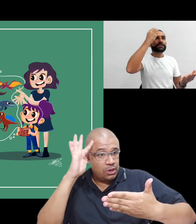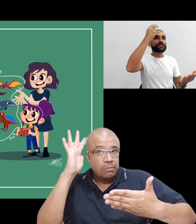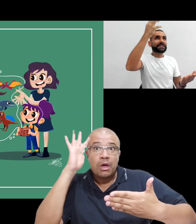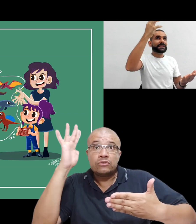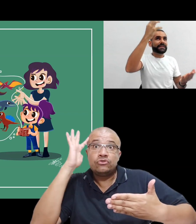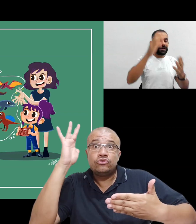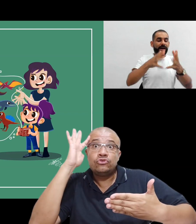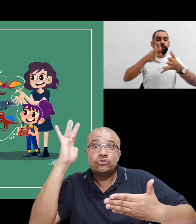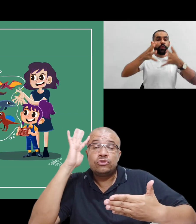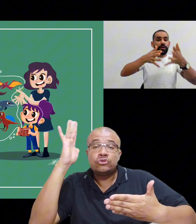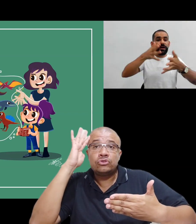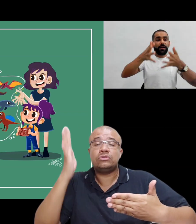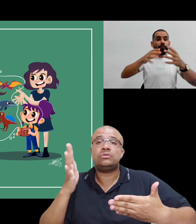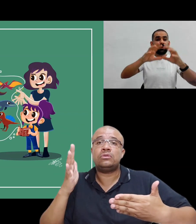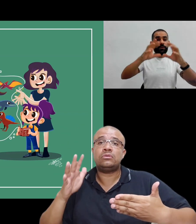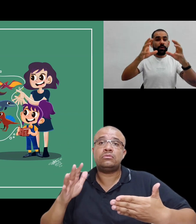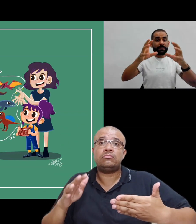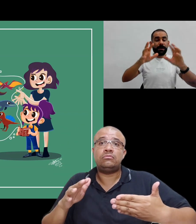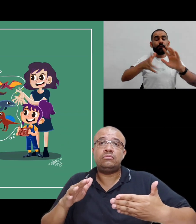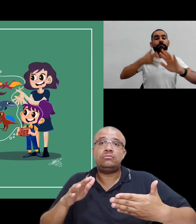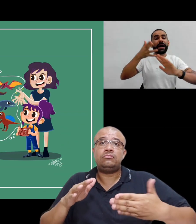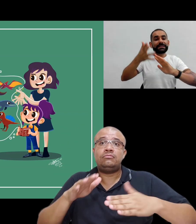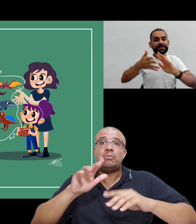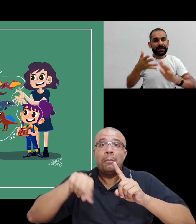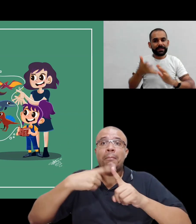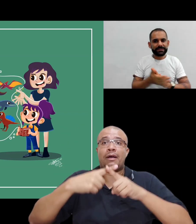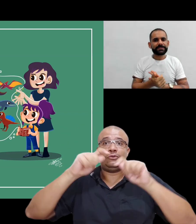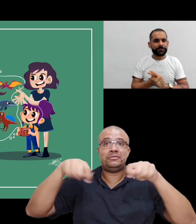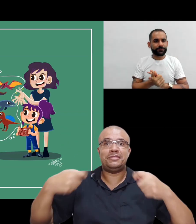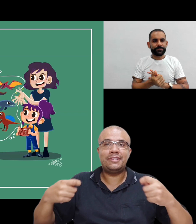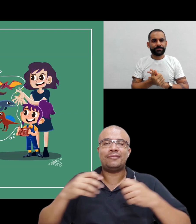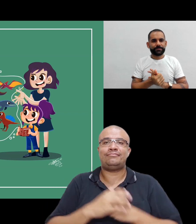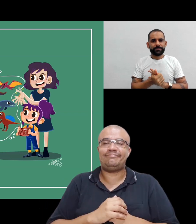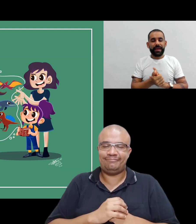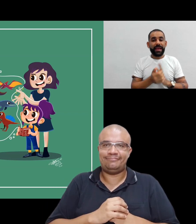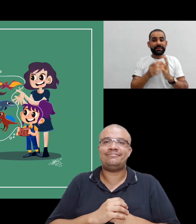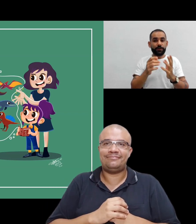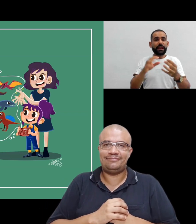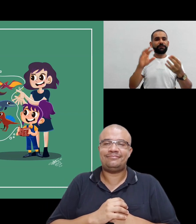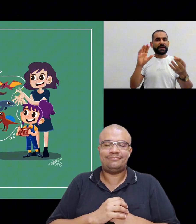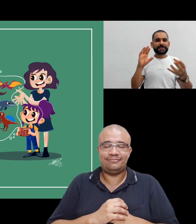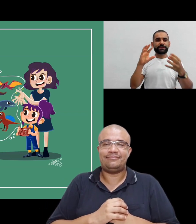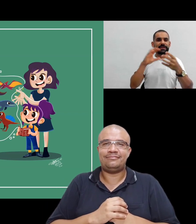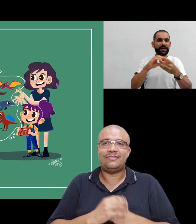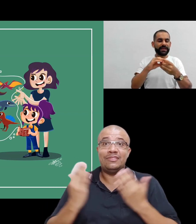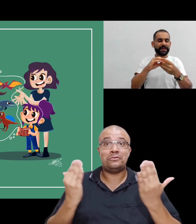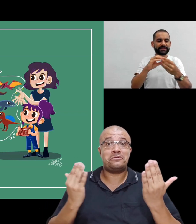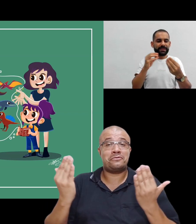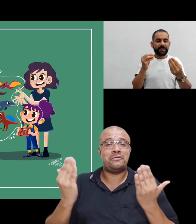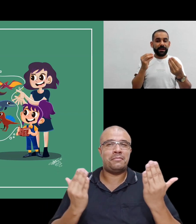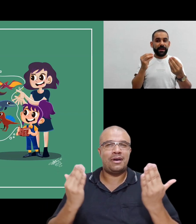e imagina o animal mais a sinalização. Então ela faz